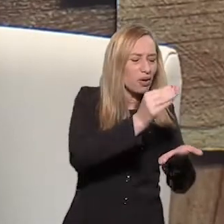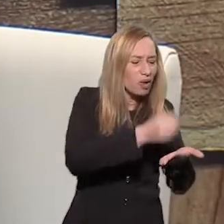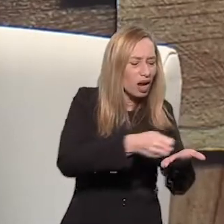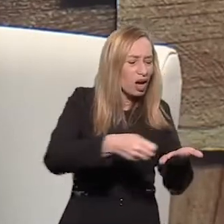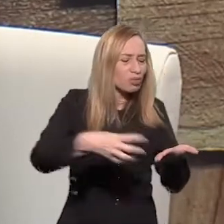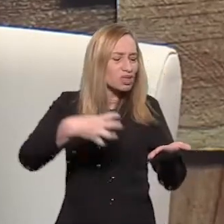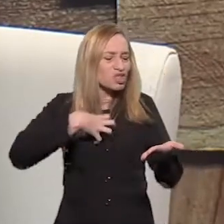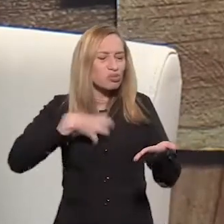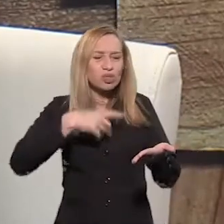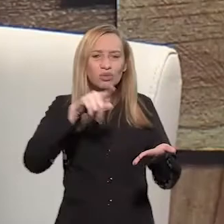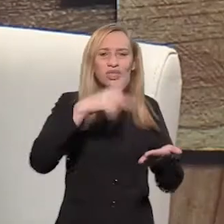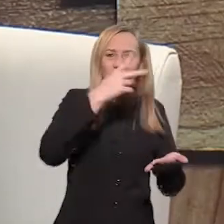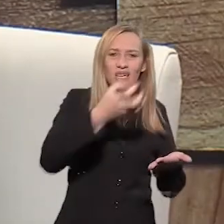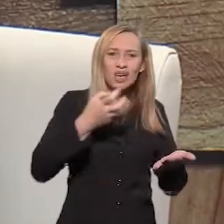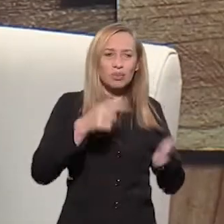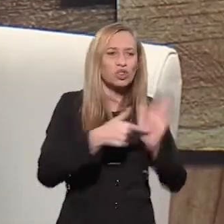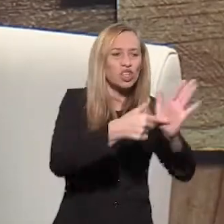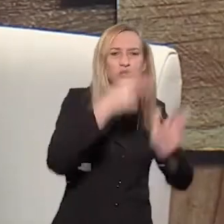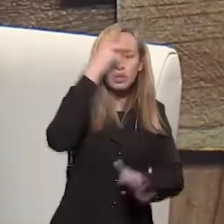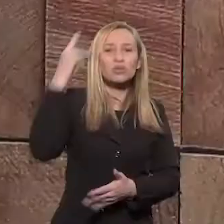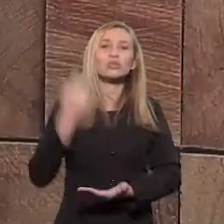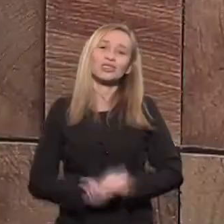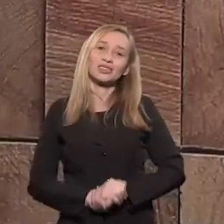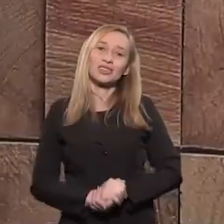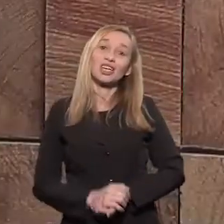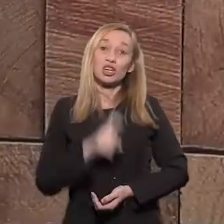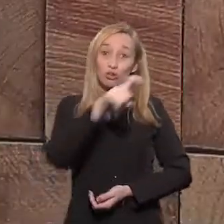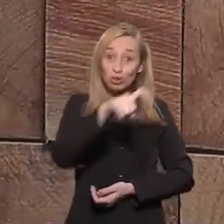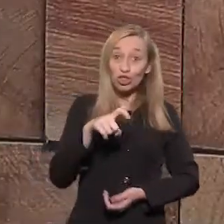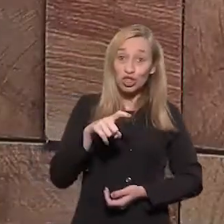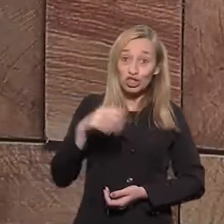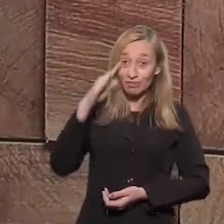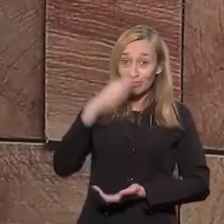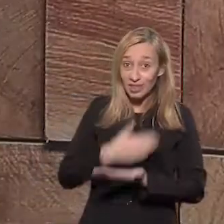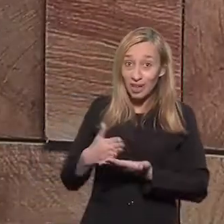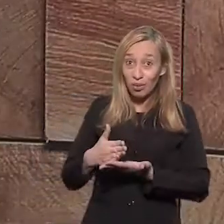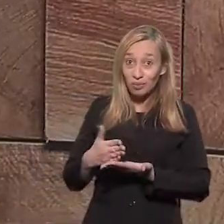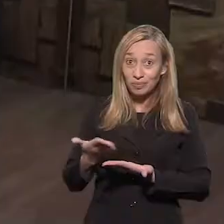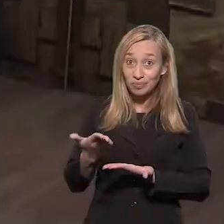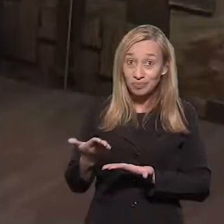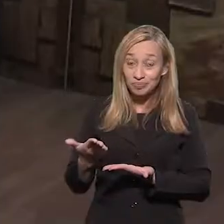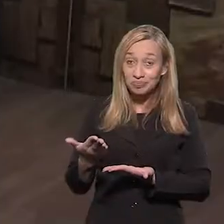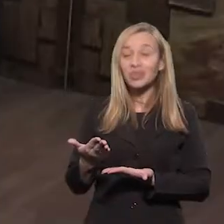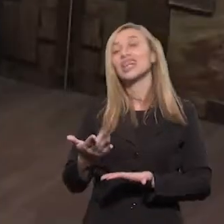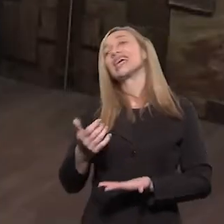aquele sentimento que você quer passar para as pessoas? Qual é a chispa inicial, você diz?